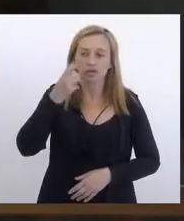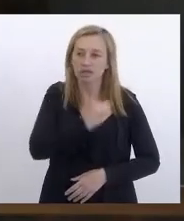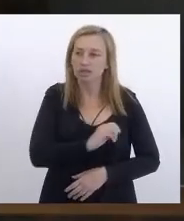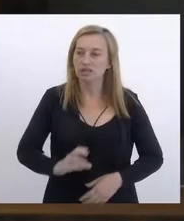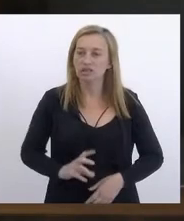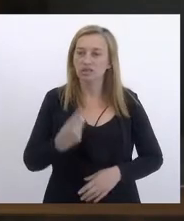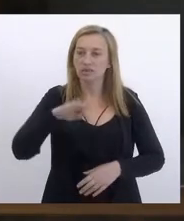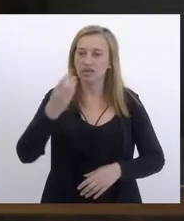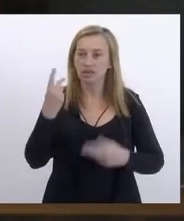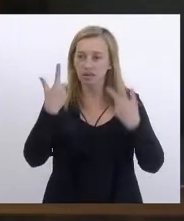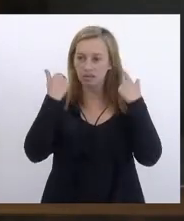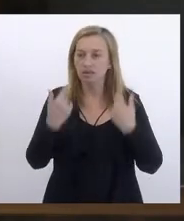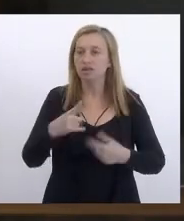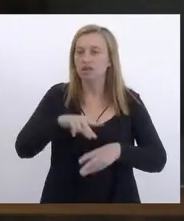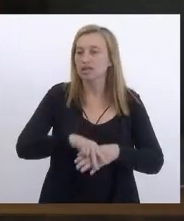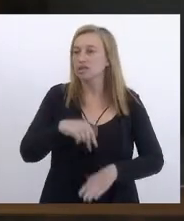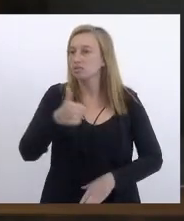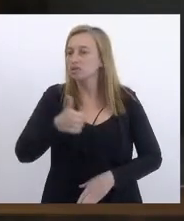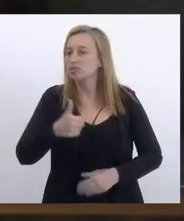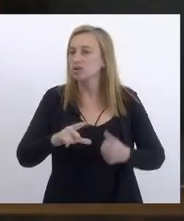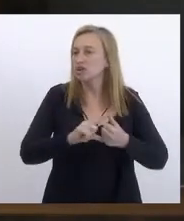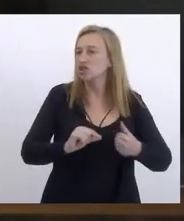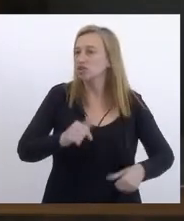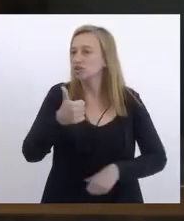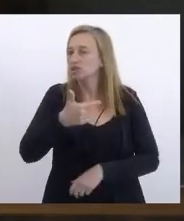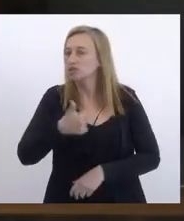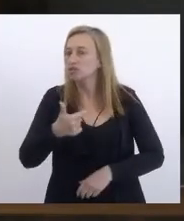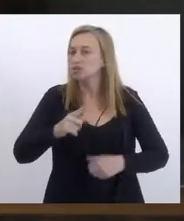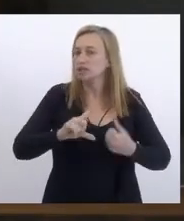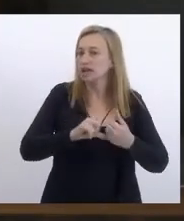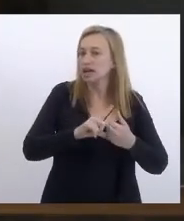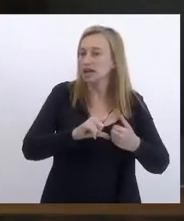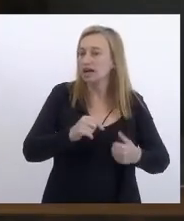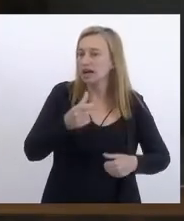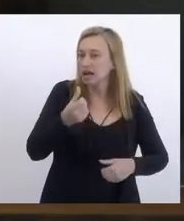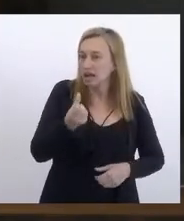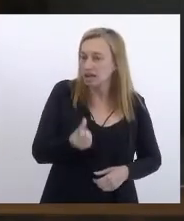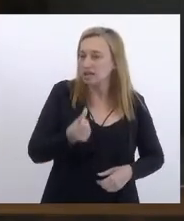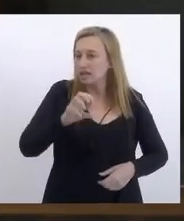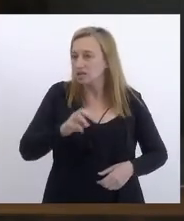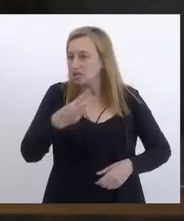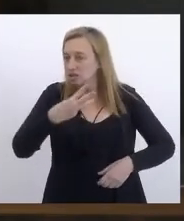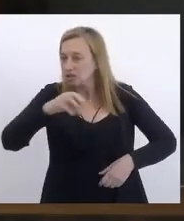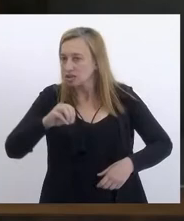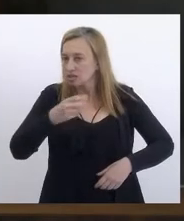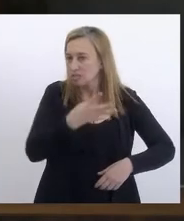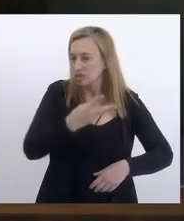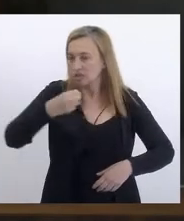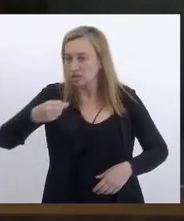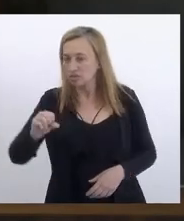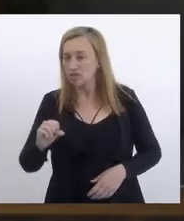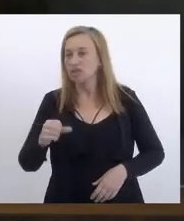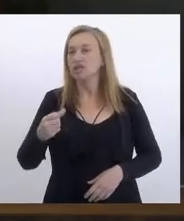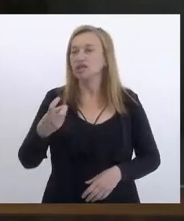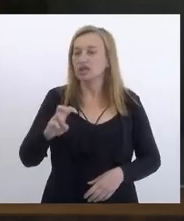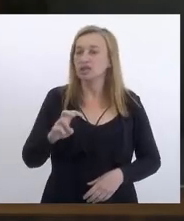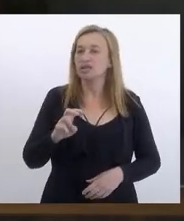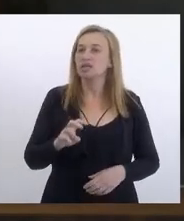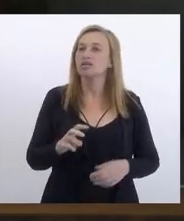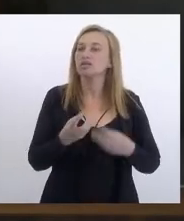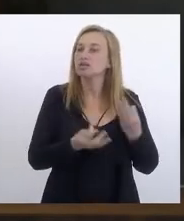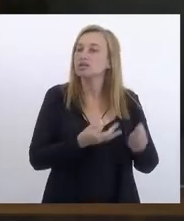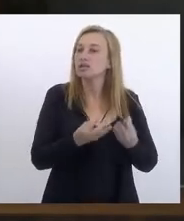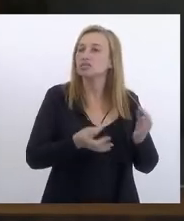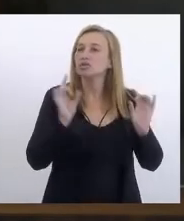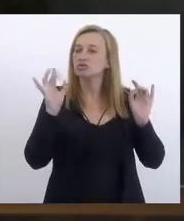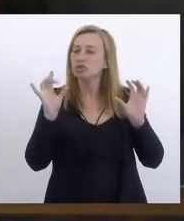que altera o inciso 1º do artigo 2º da lei 6.979, 31 de março de 2015, que dispõe sobre o tratamento tributário